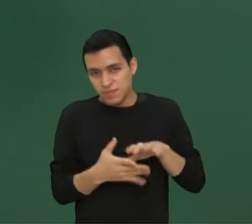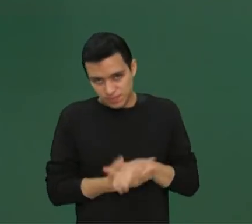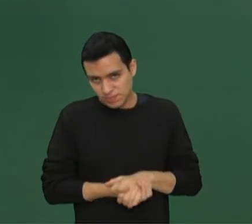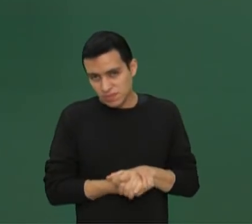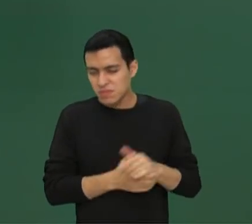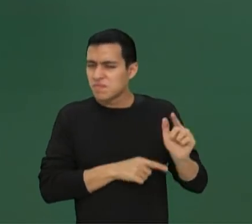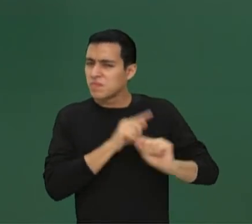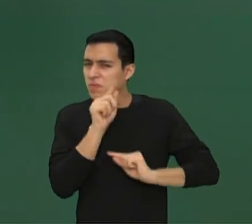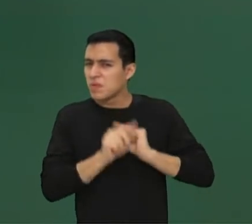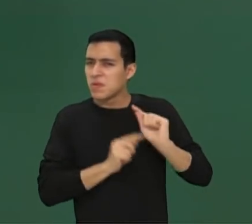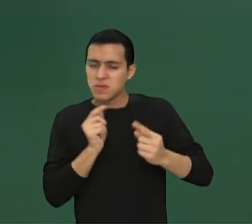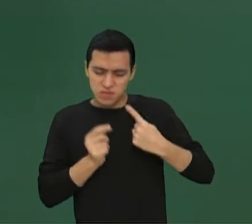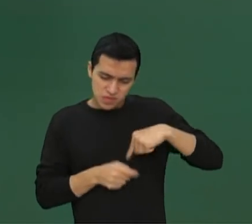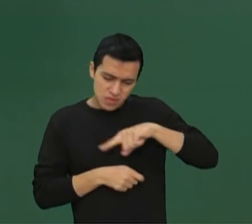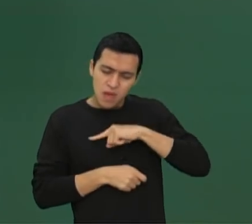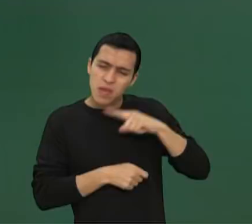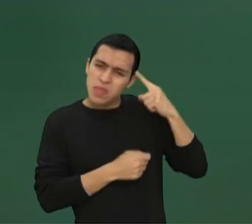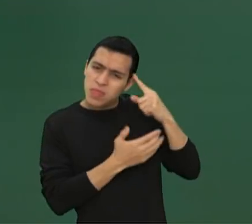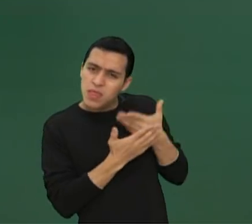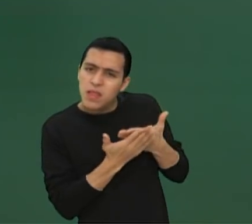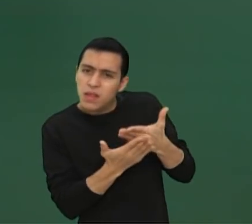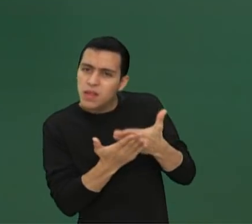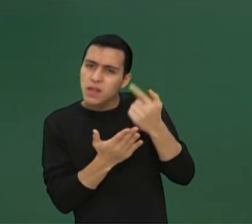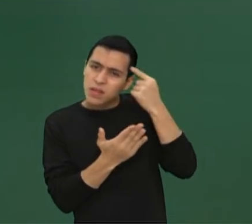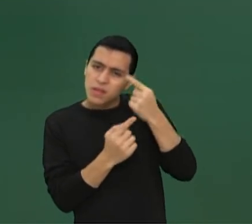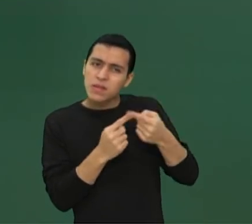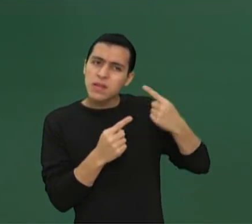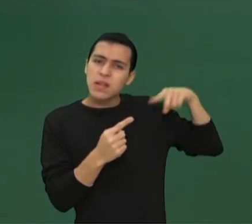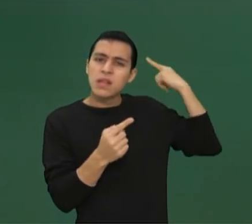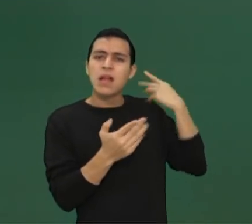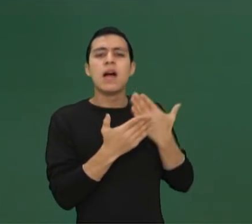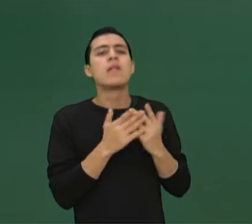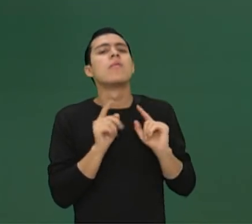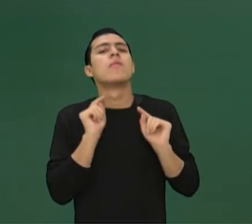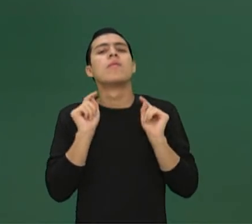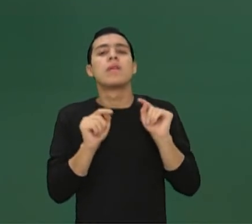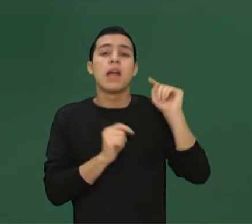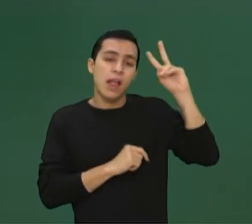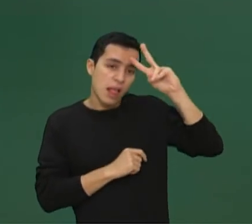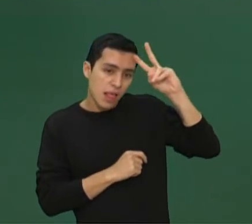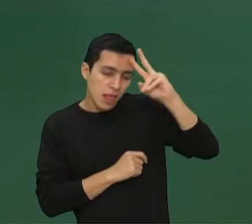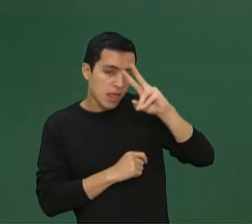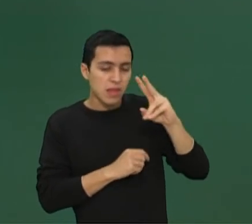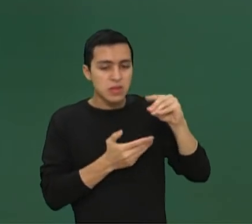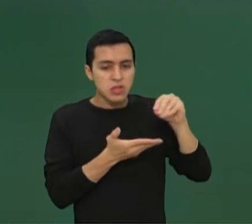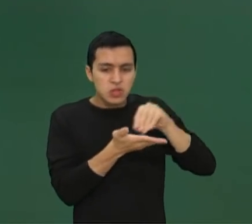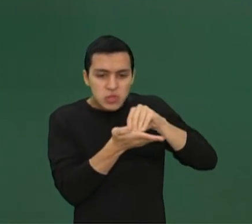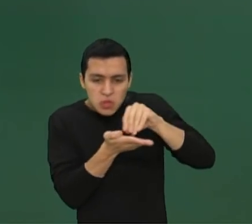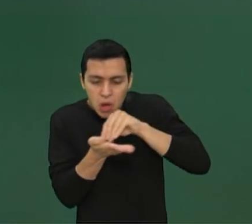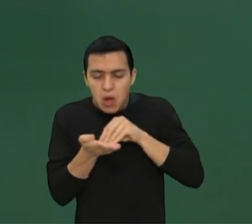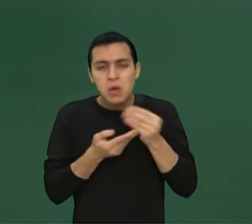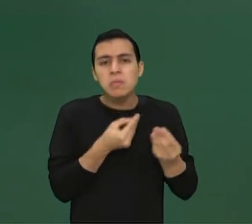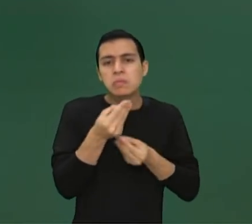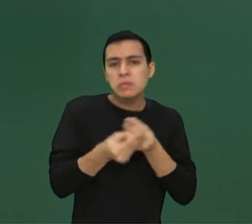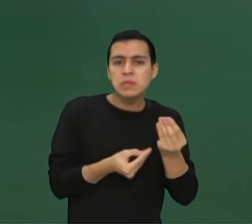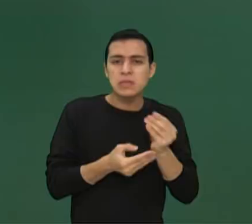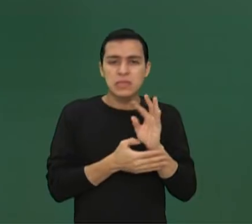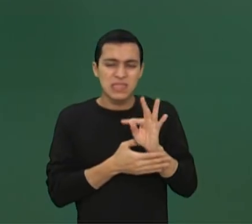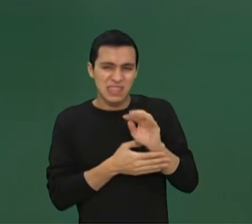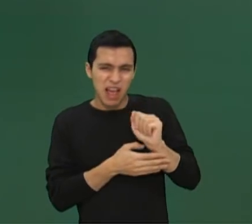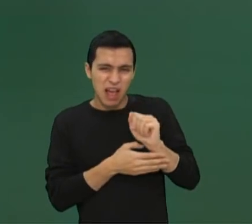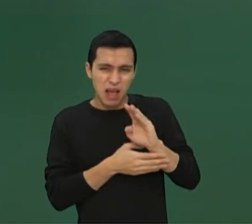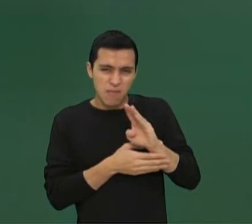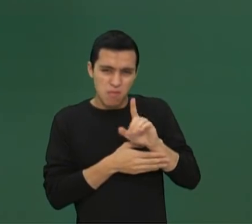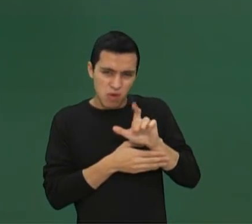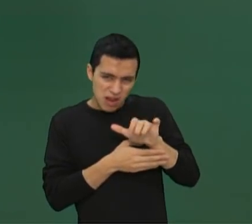gente viu, né, e aprendeu na aula passada? A gente viu a história dos jogos de tabuleiro, né? Falamos bastante sobre os